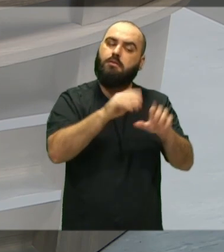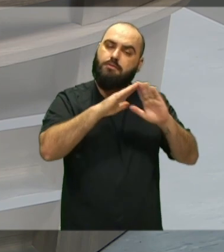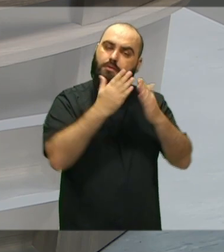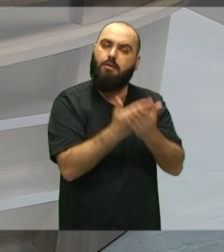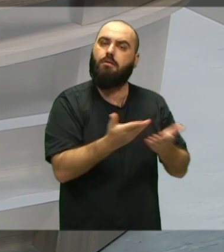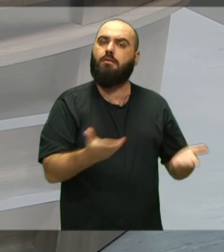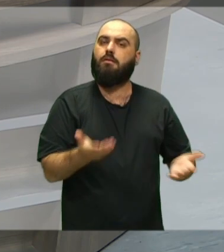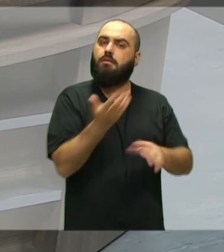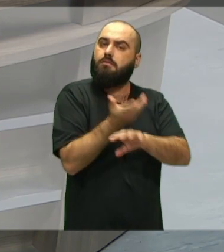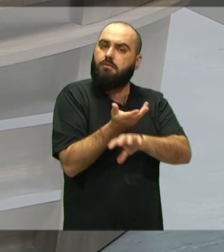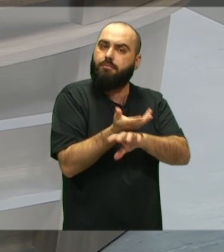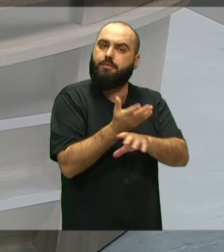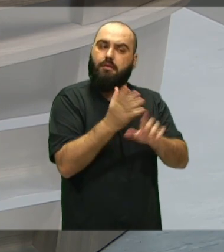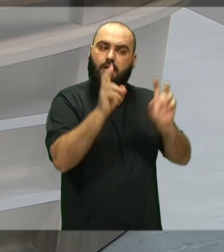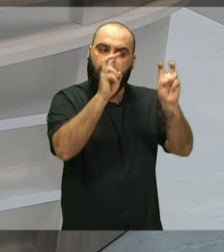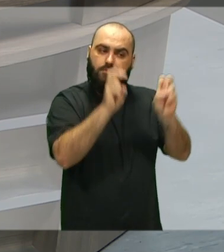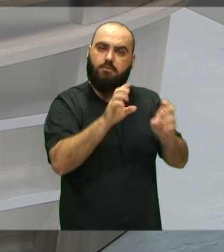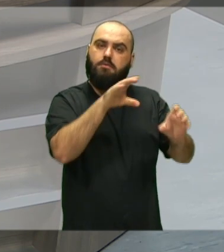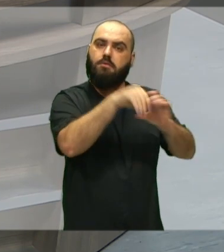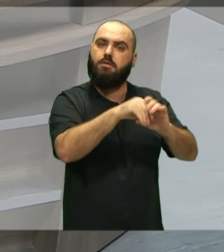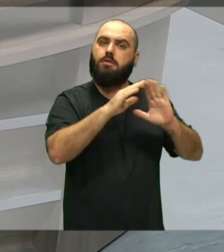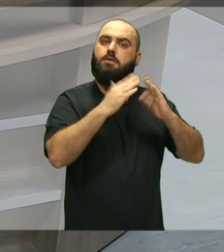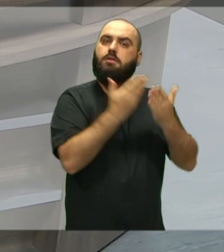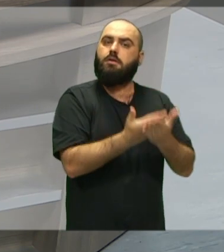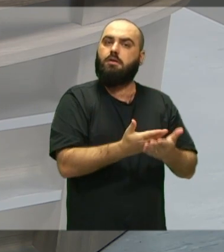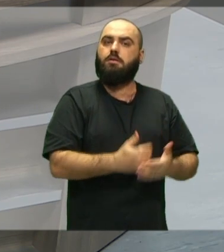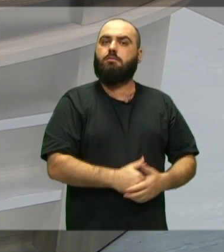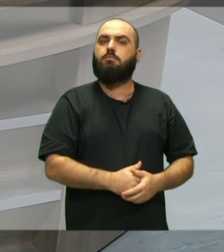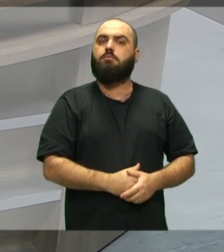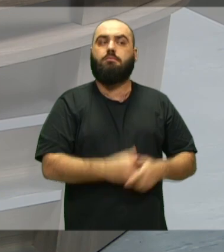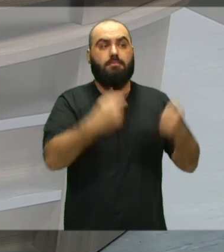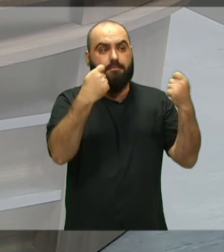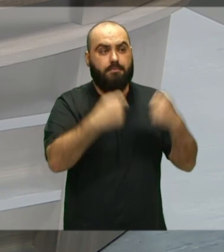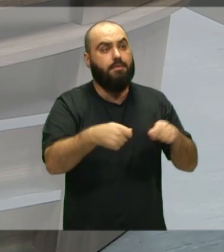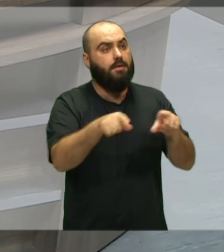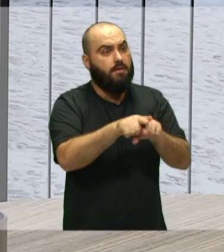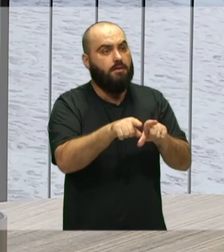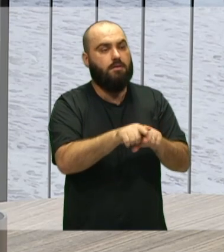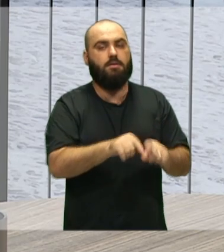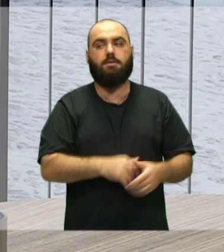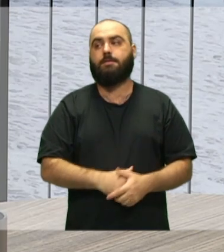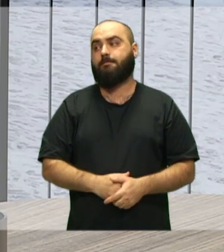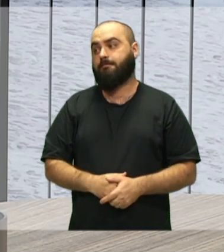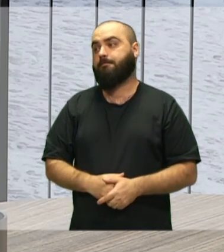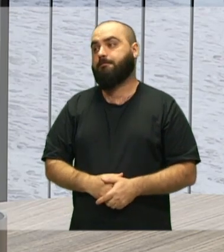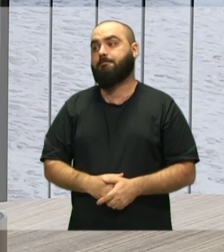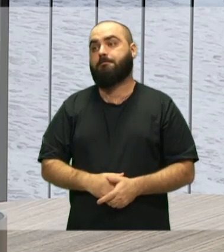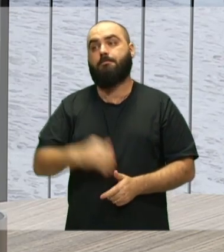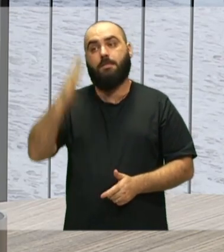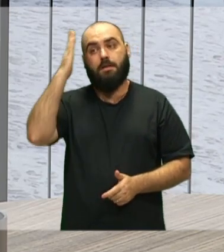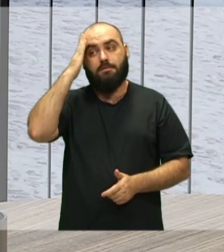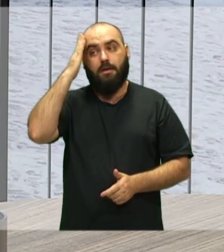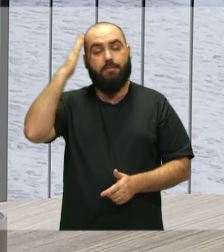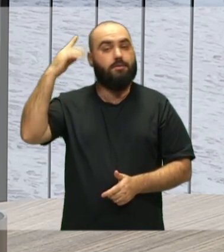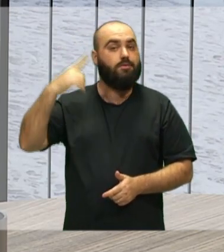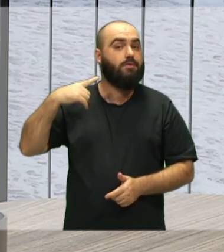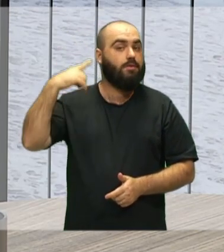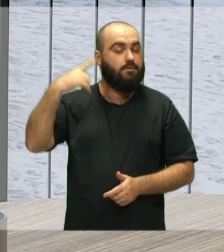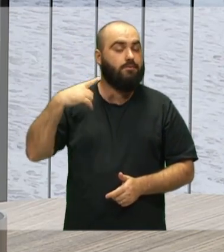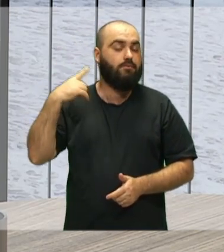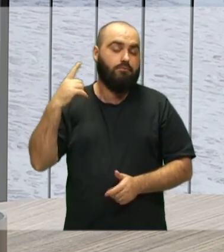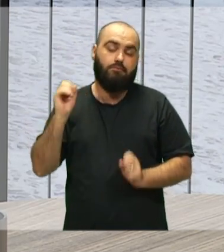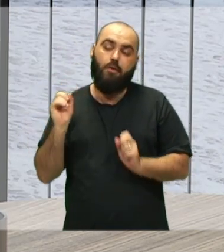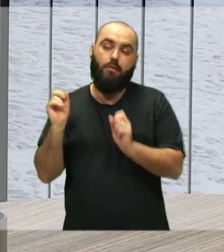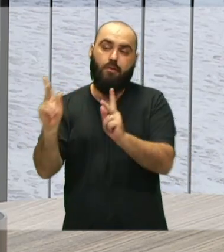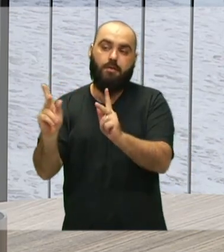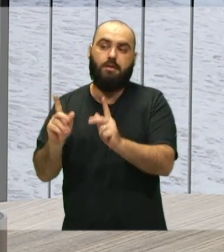educação esses princípios da administração pública? Quando a gente sabe o direito, a gente sabe exigir. Exatamente. Quando a gente vê alguma